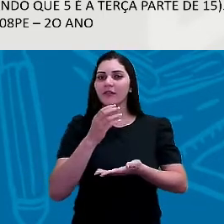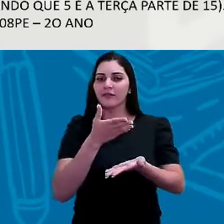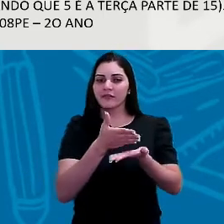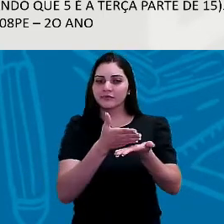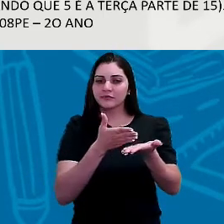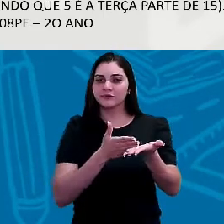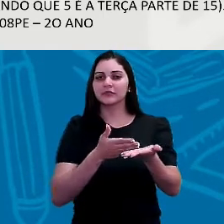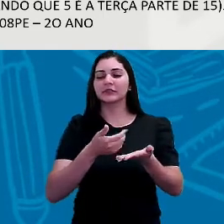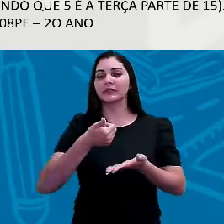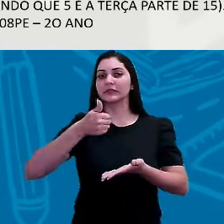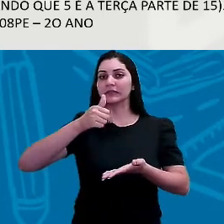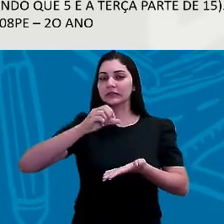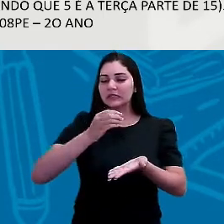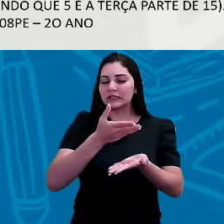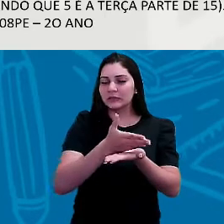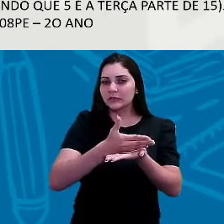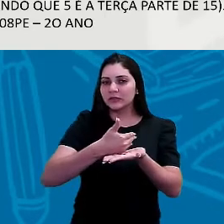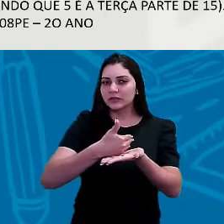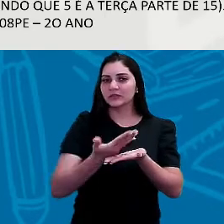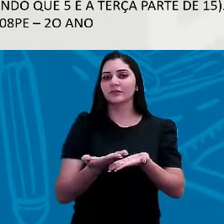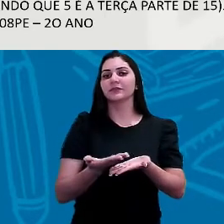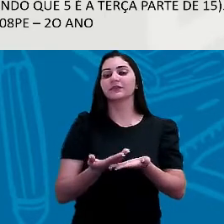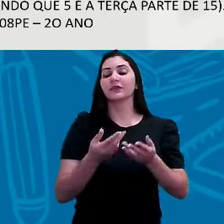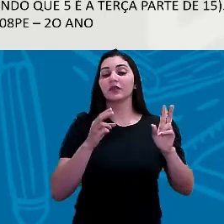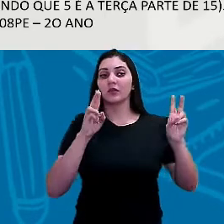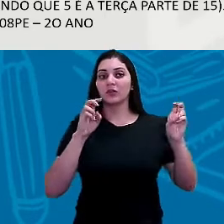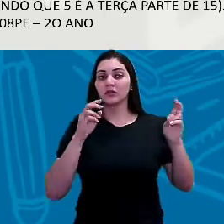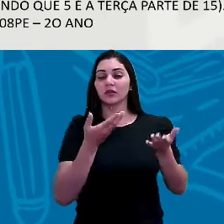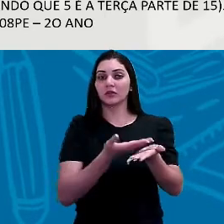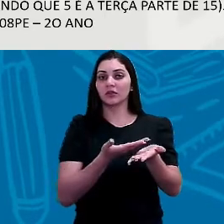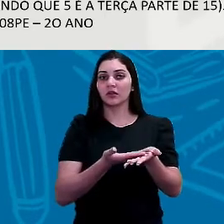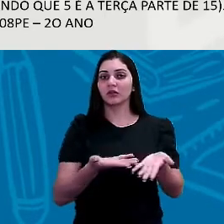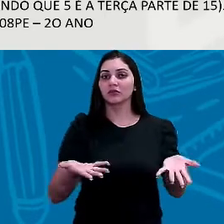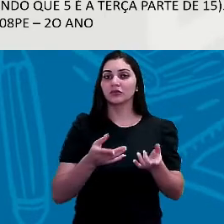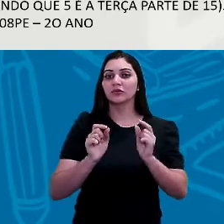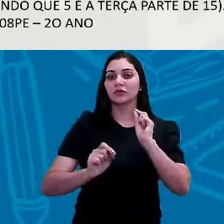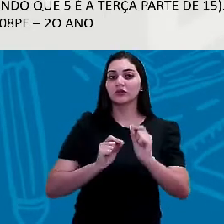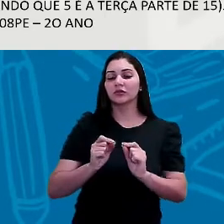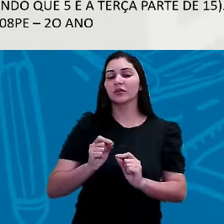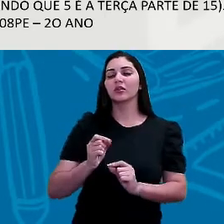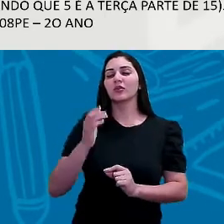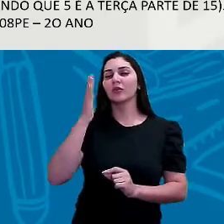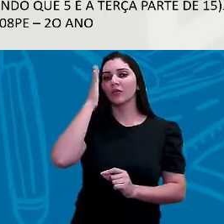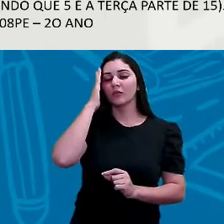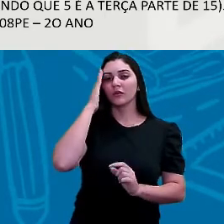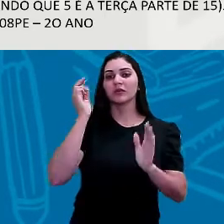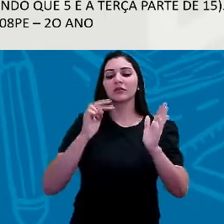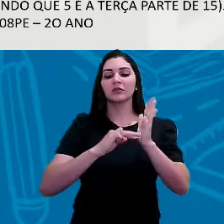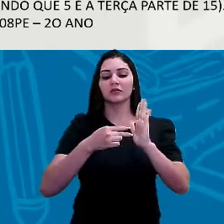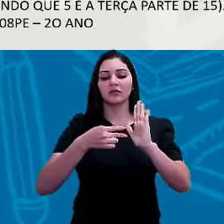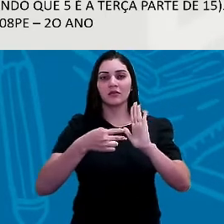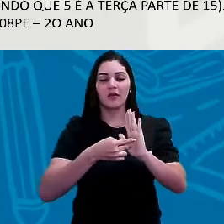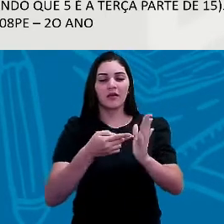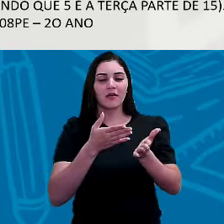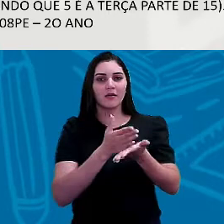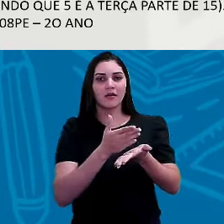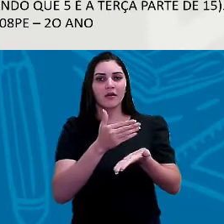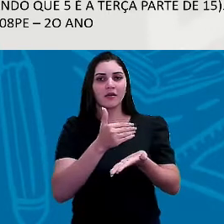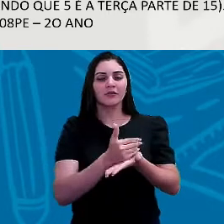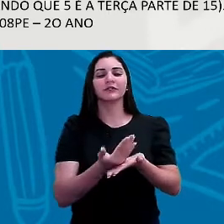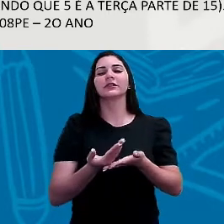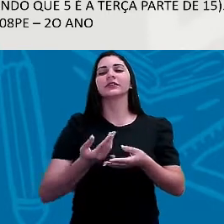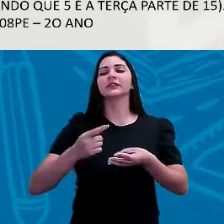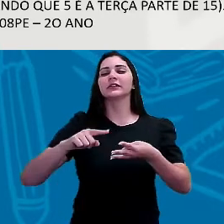e décima parte. E o tema da nossa aula de hoje é compreensão do significado de metade, terça parte,